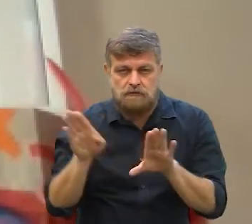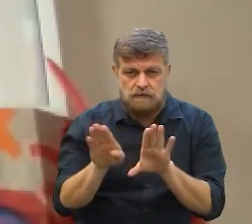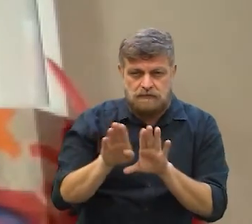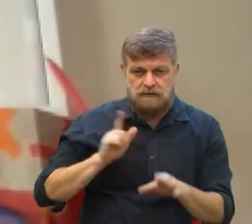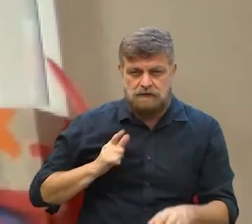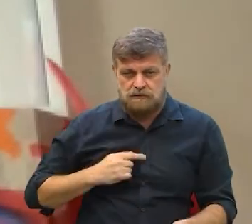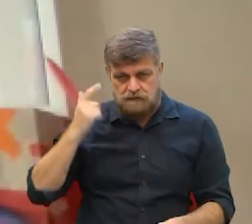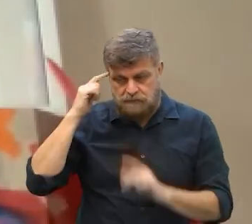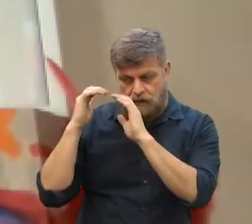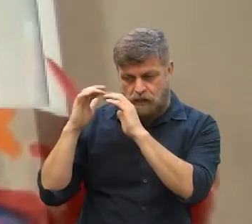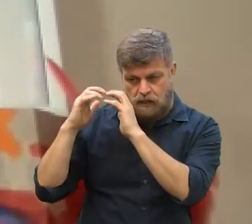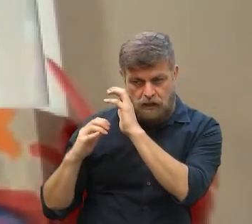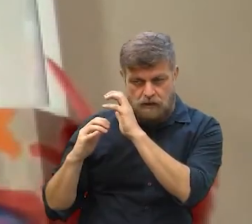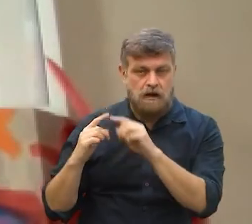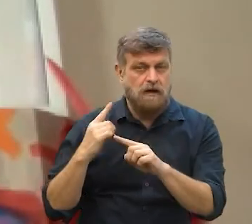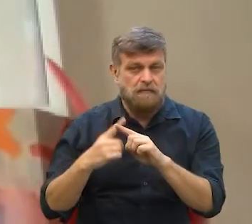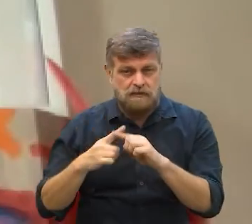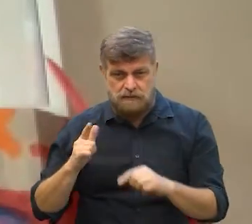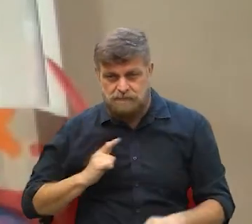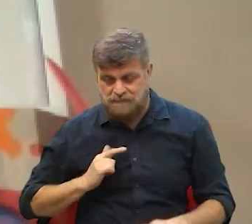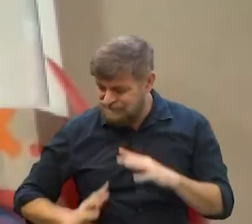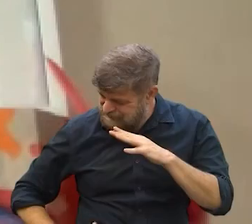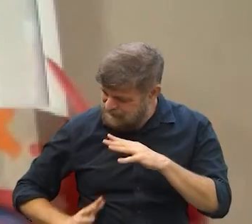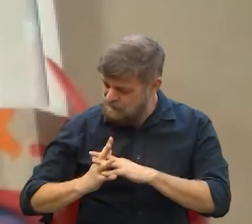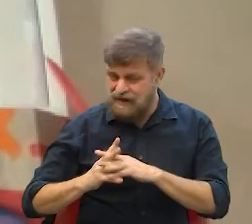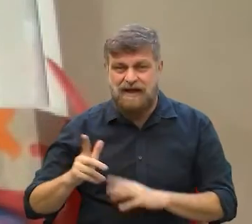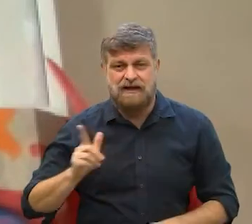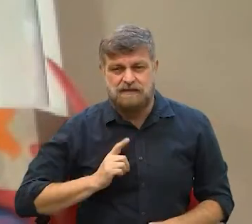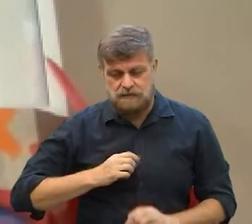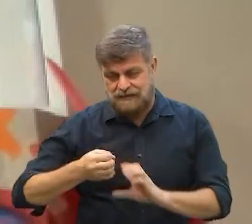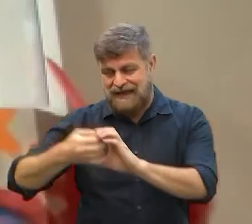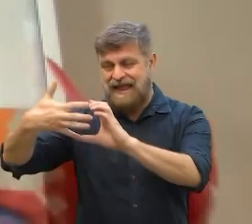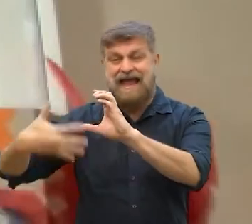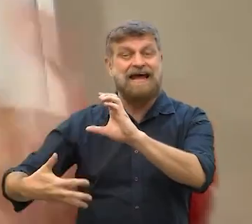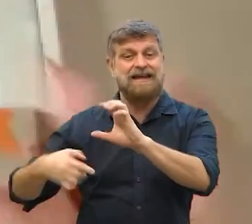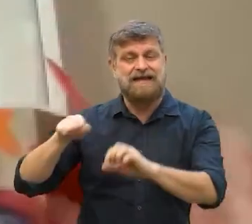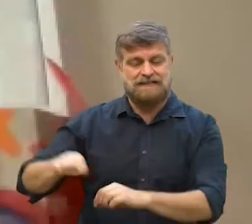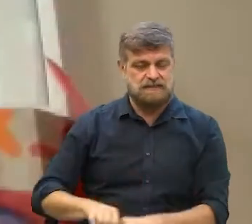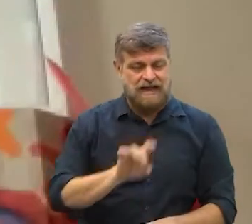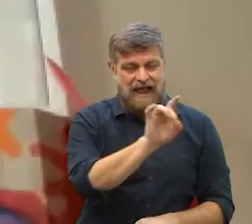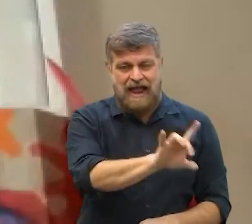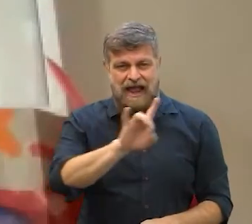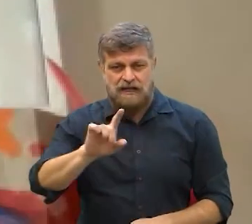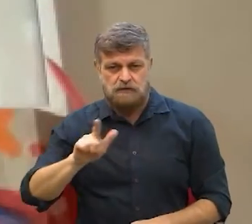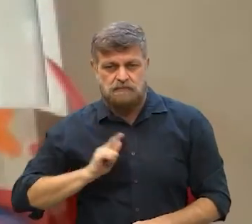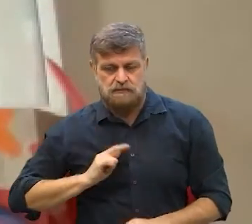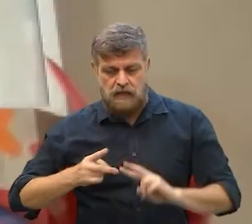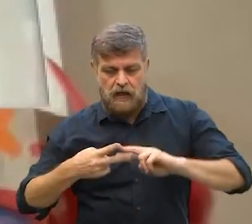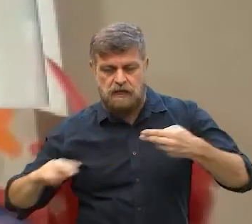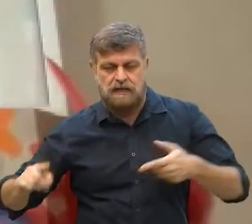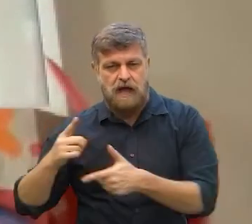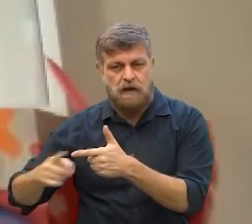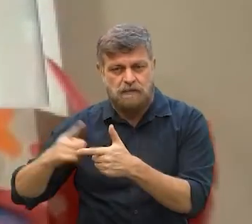a paralisia cerebral, porque, além de terem qualquer problema físico,